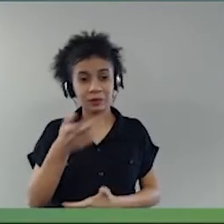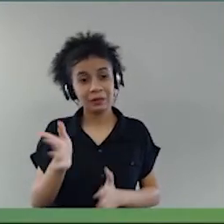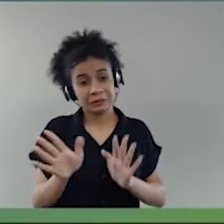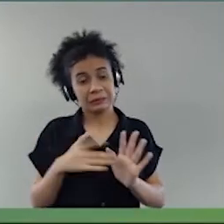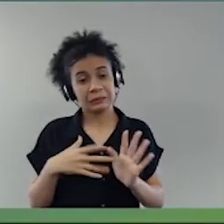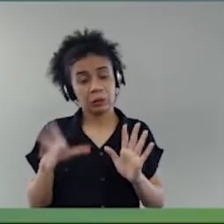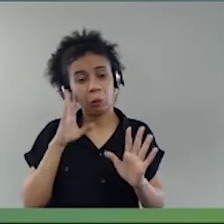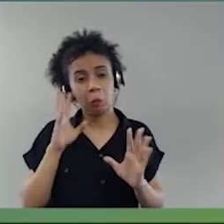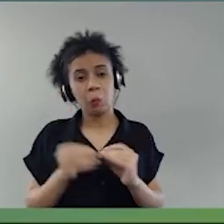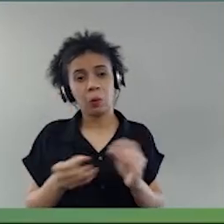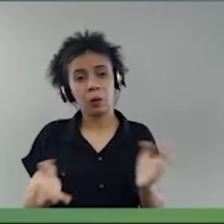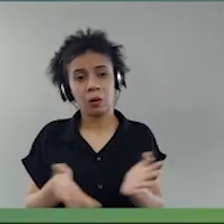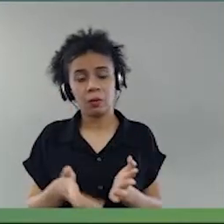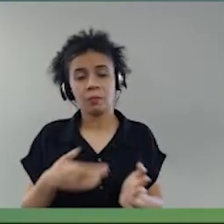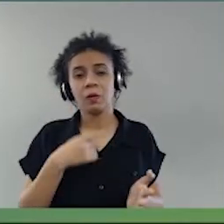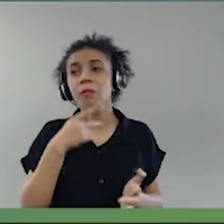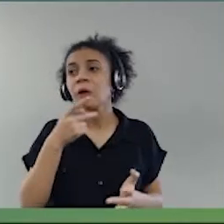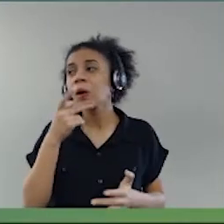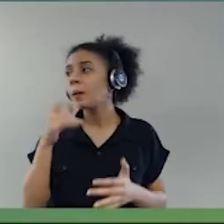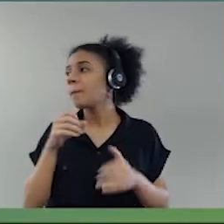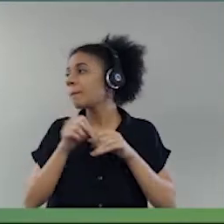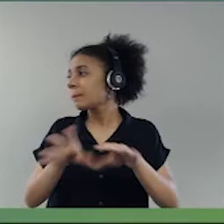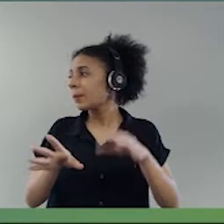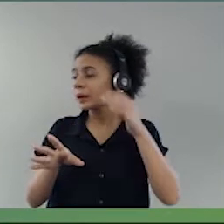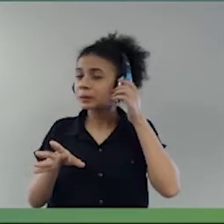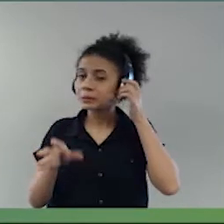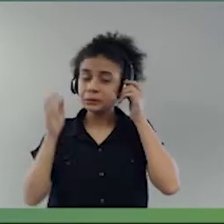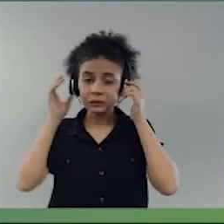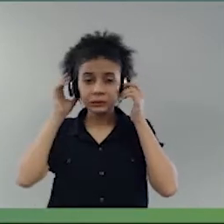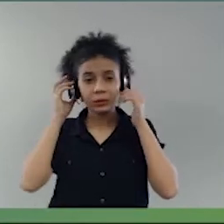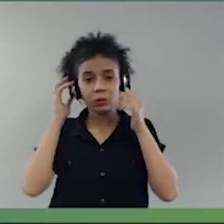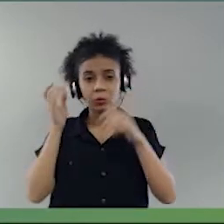estou concluindo a minha fala para passar para